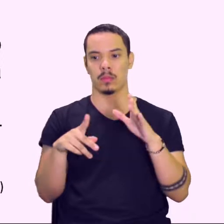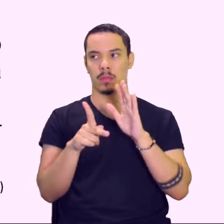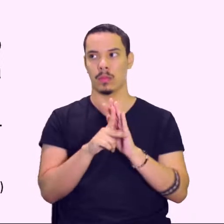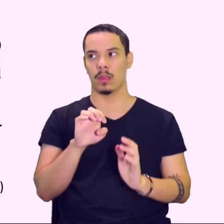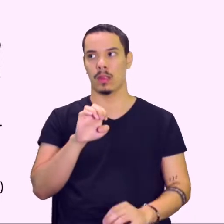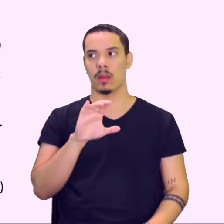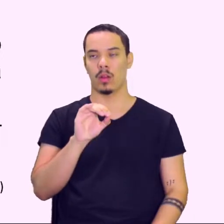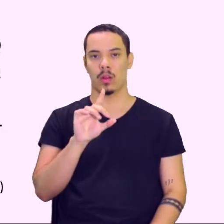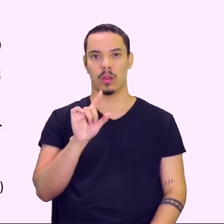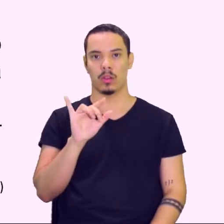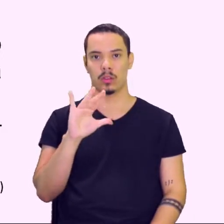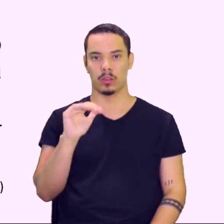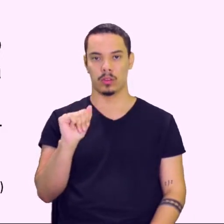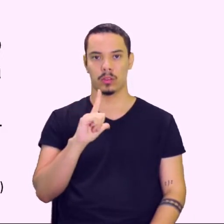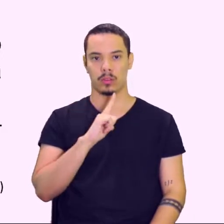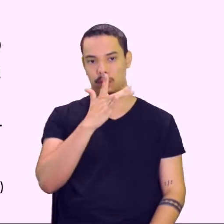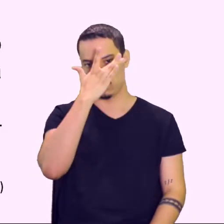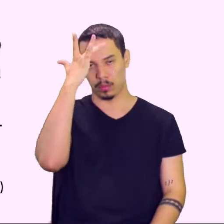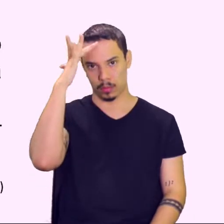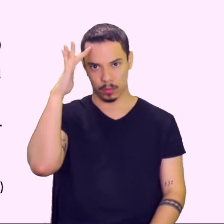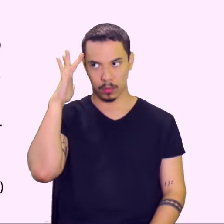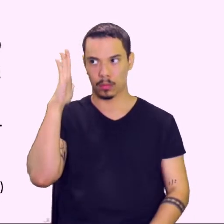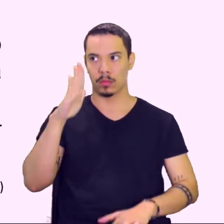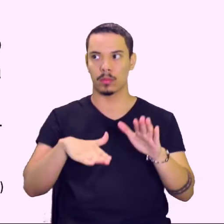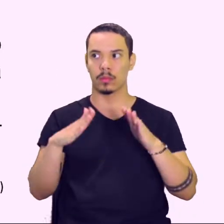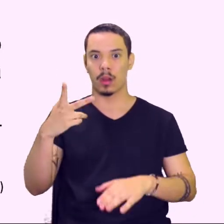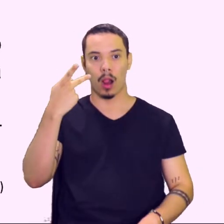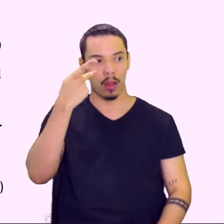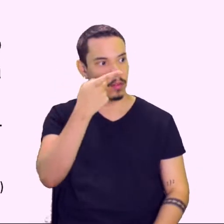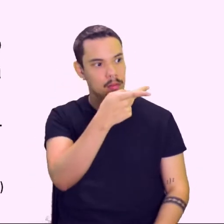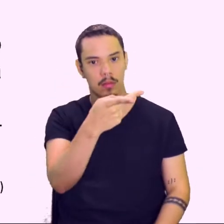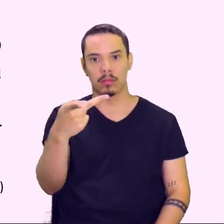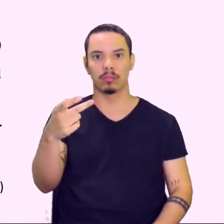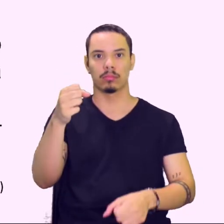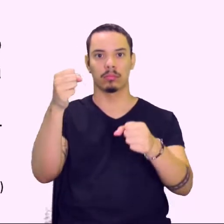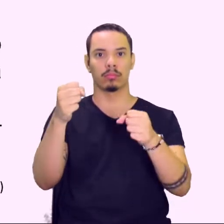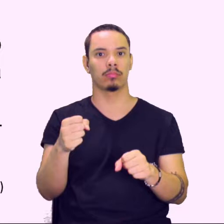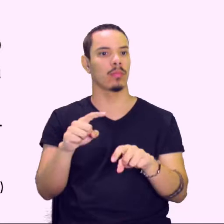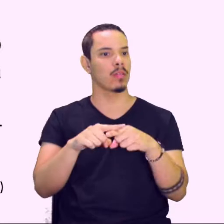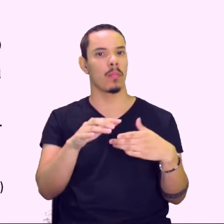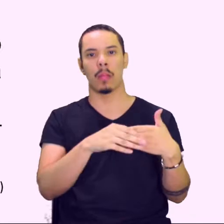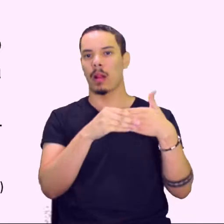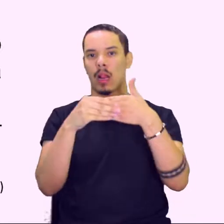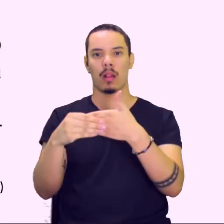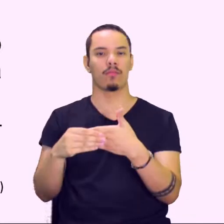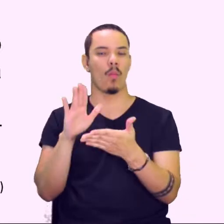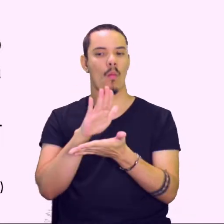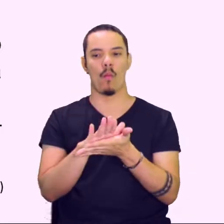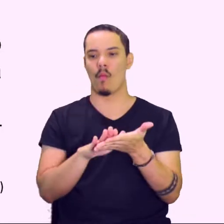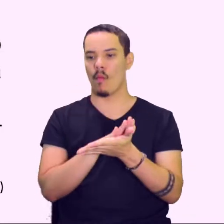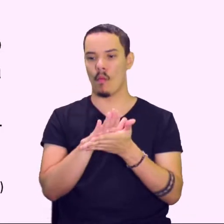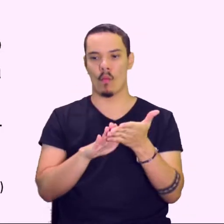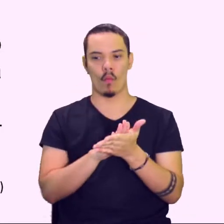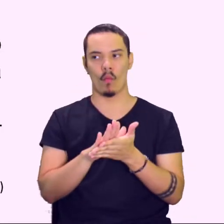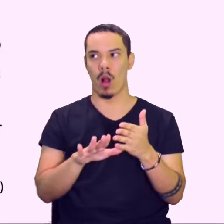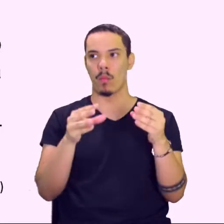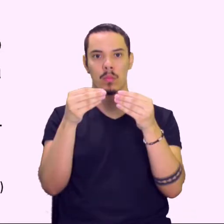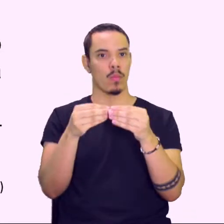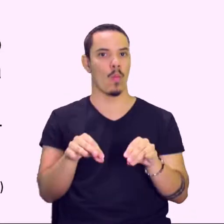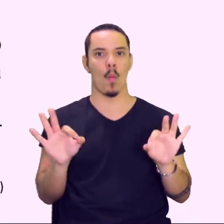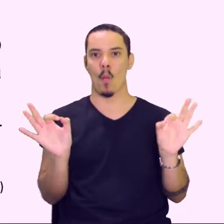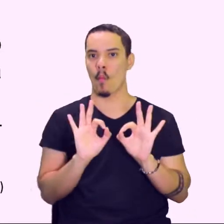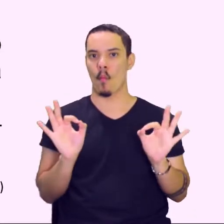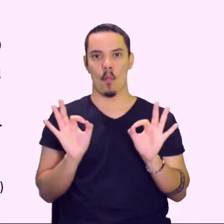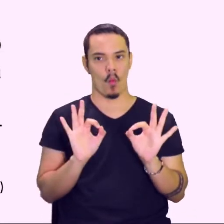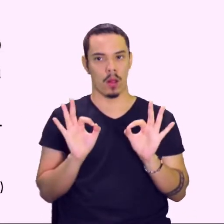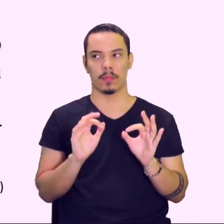caso, né? Visitante, Isso. muitas das vezes, né? Mas não pode destruir, não pode levar nada. Gerar Tem impacto, que né? Não pode gerar impacto. Muito ok? bem. E